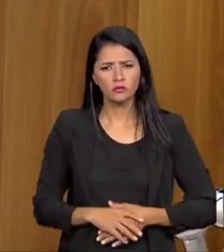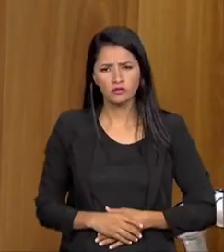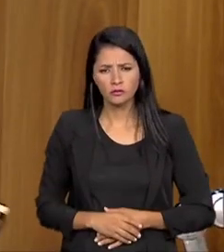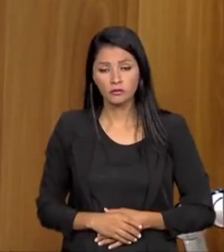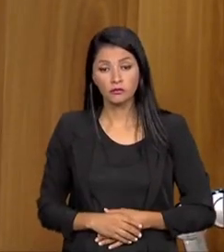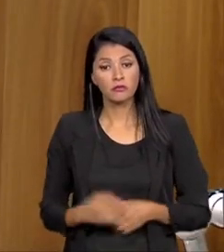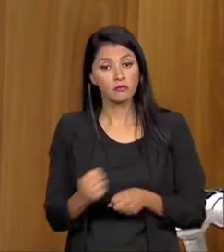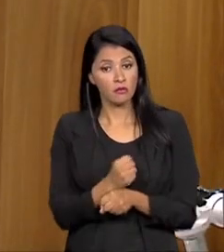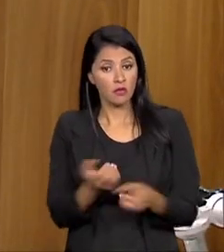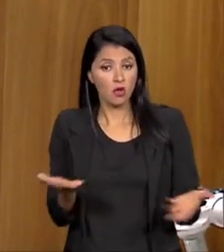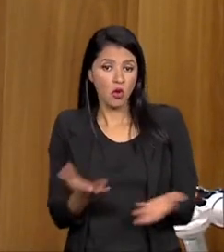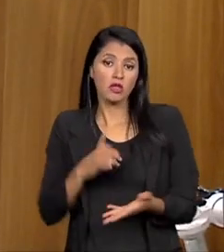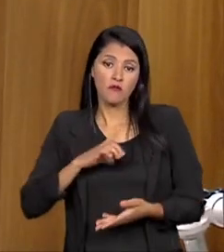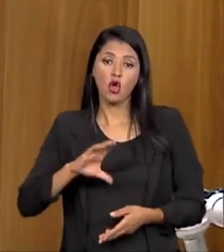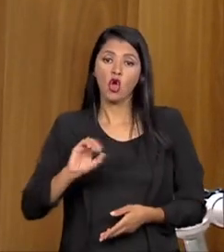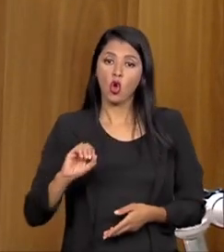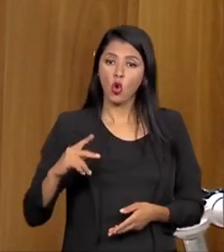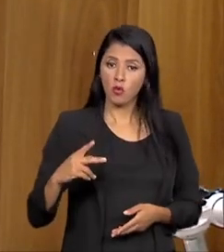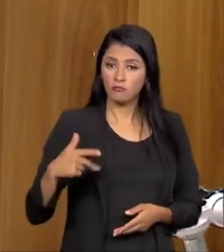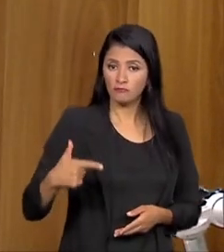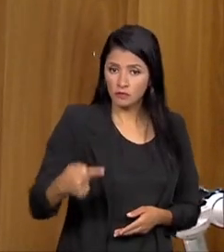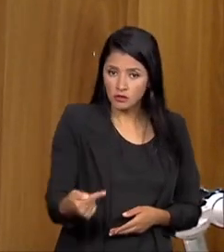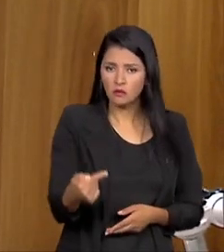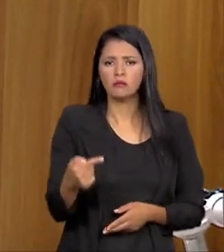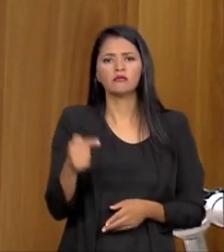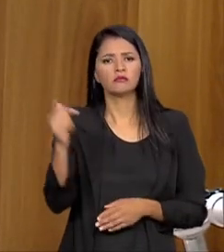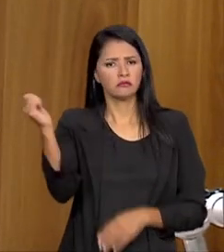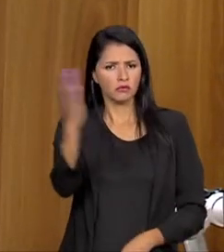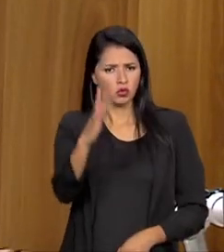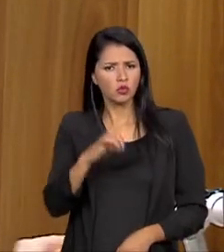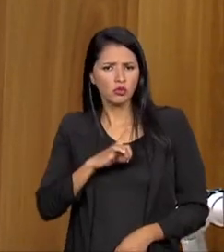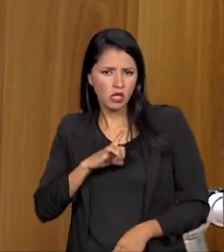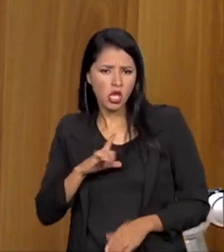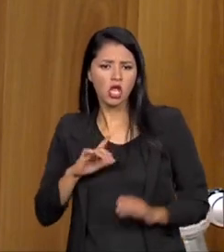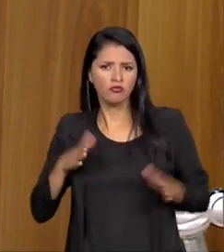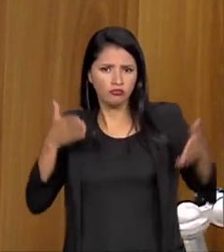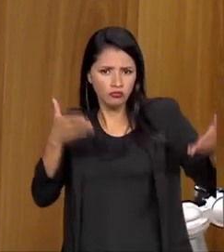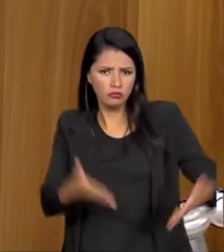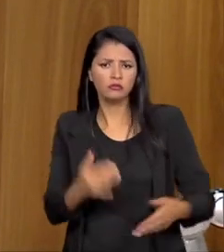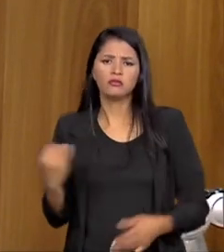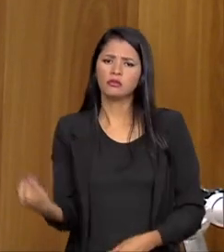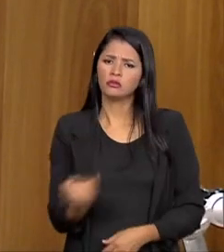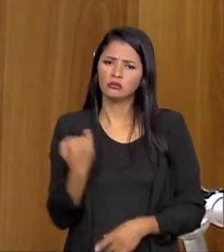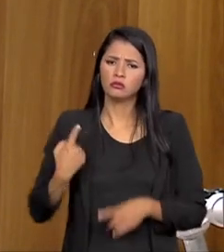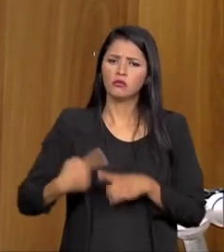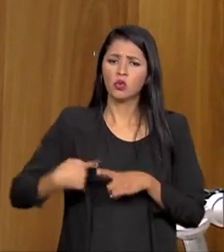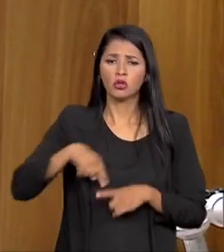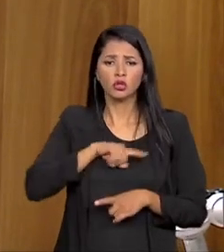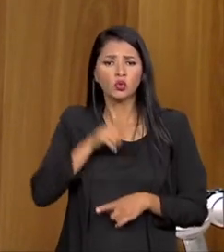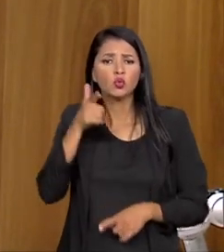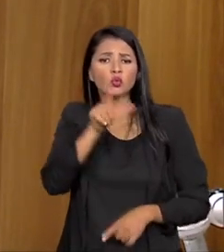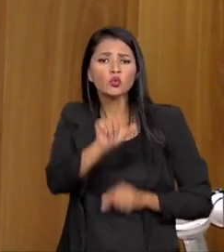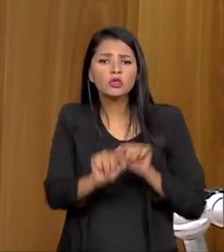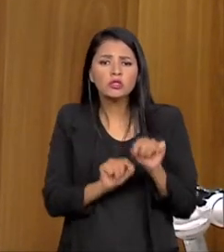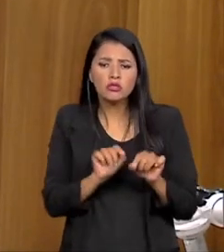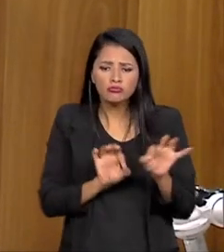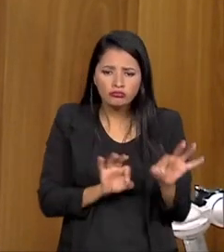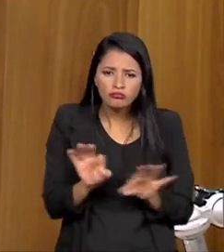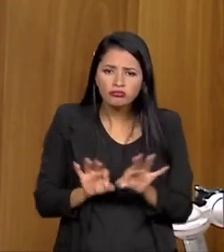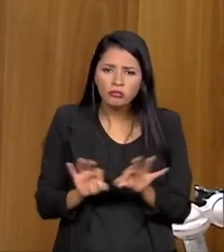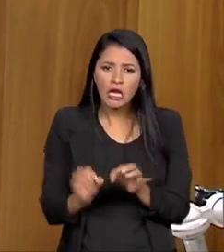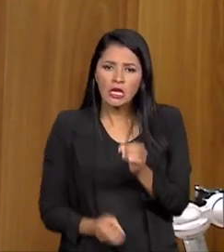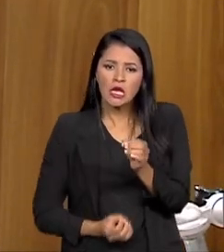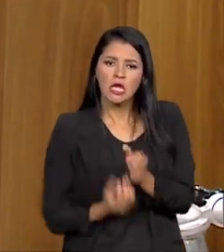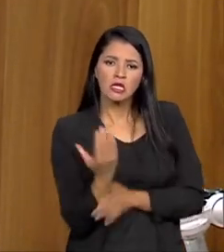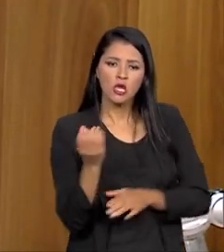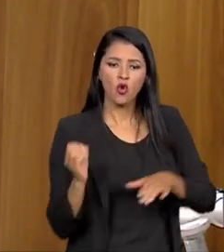esse ano nós tivemos uma copa 27 o Brasil teve uma produção importante porque nós conseguimos alinhar a criação de um